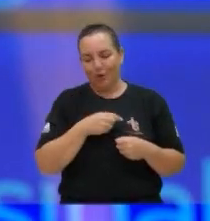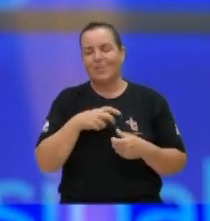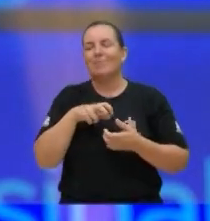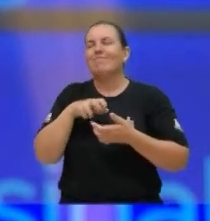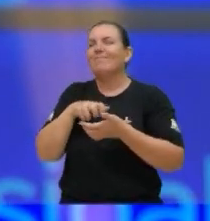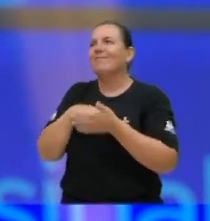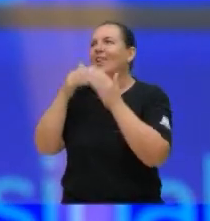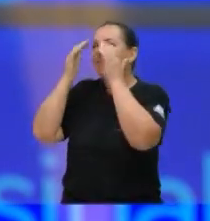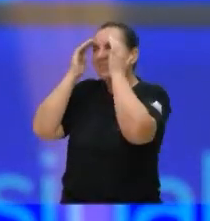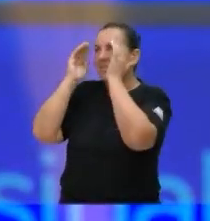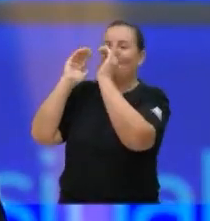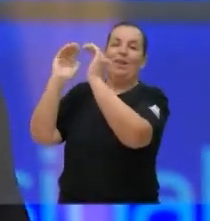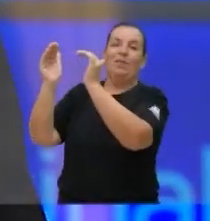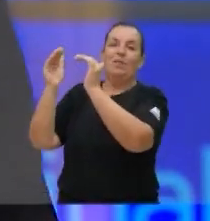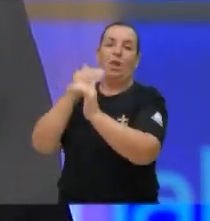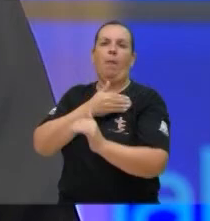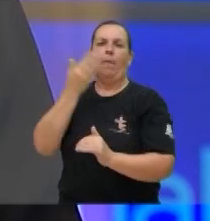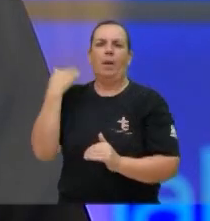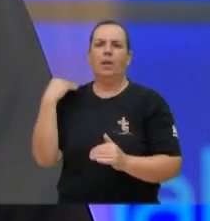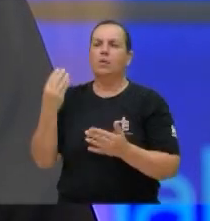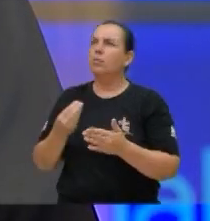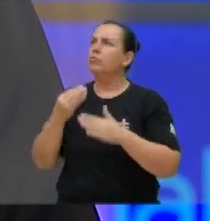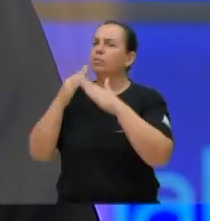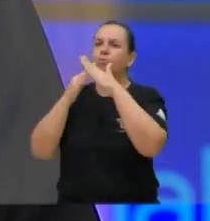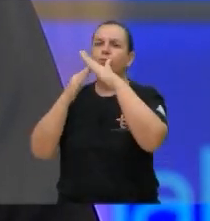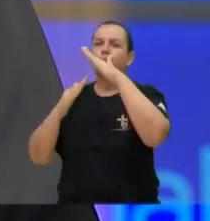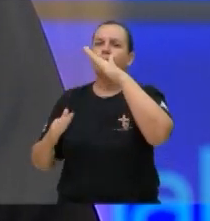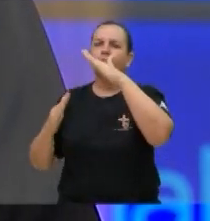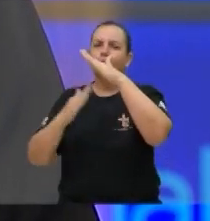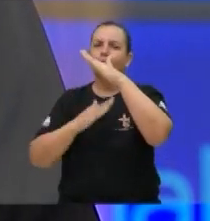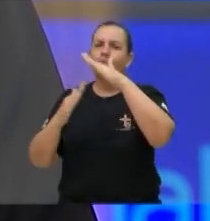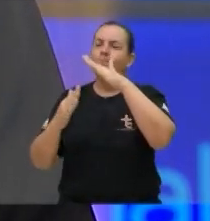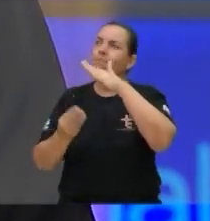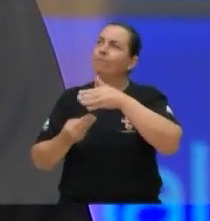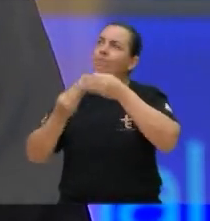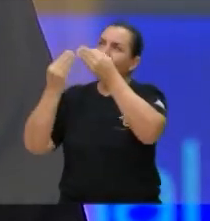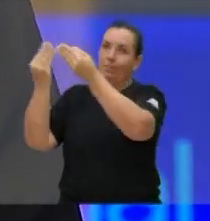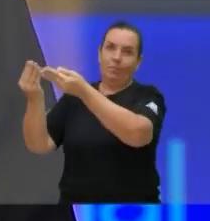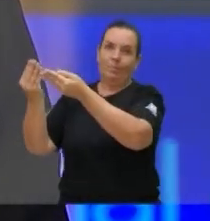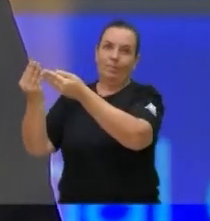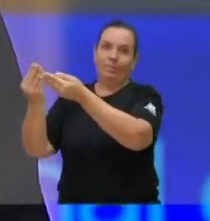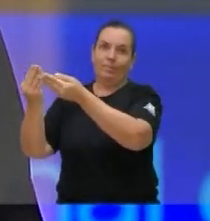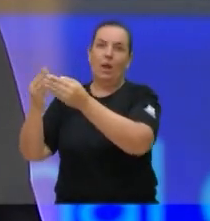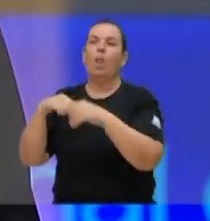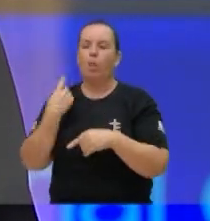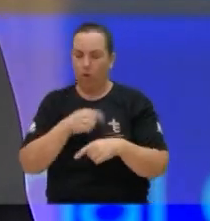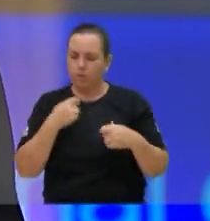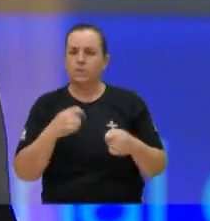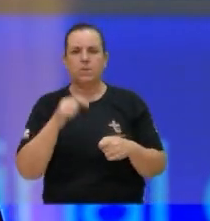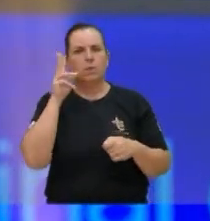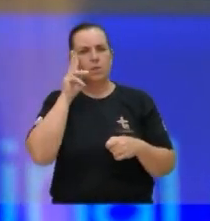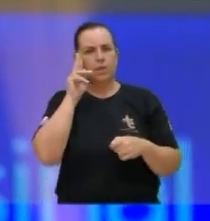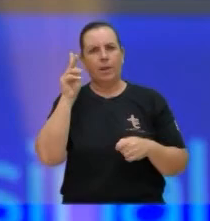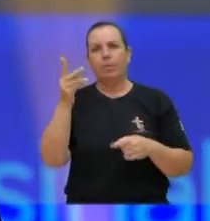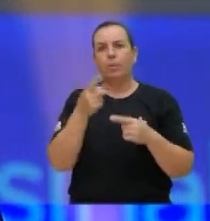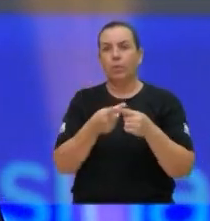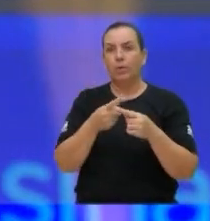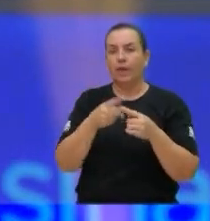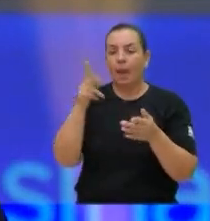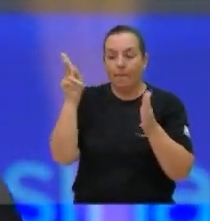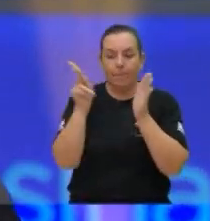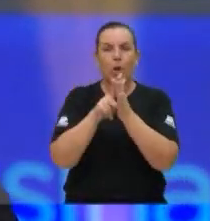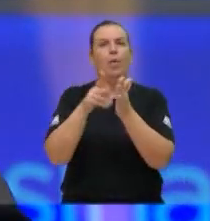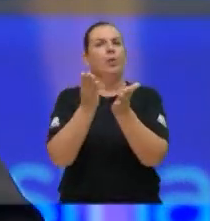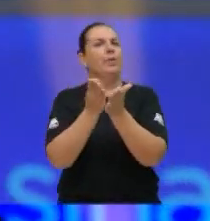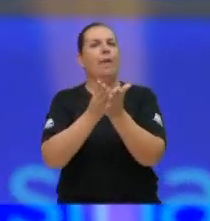e que nós somos consagrados a ela. Nós temos que lembrar isso, que é um fato bíblico, não